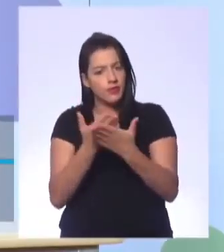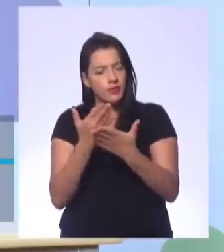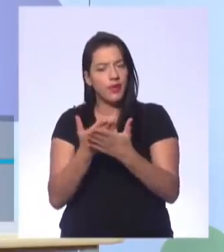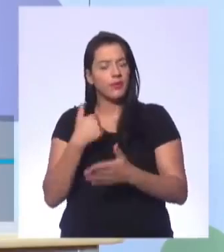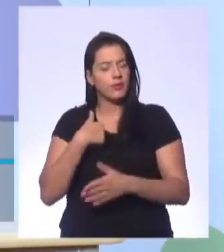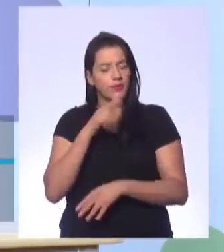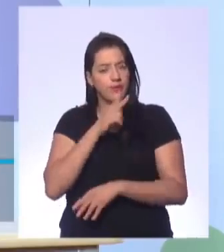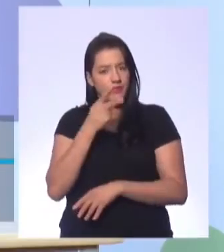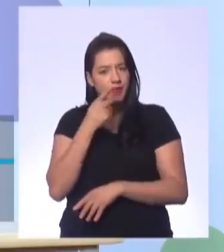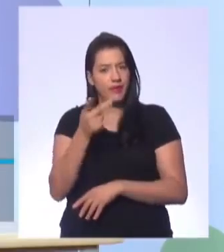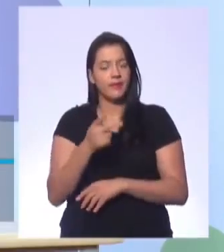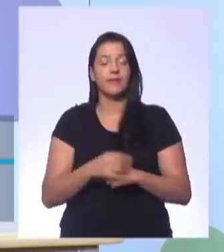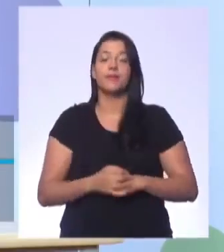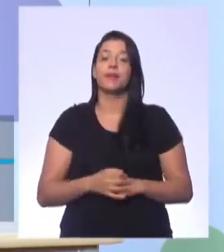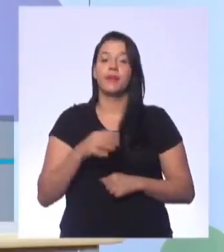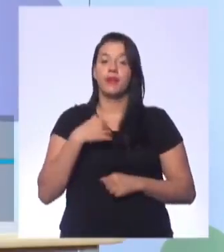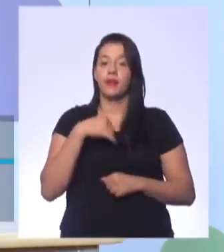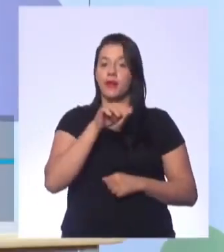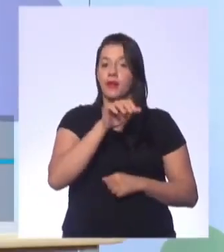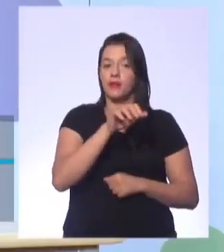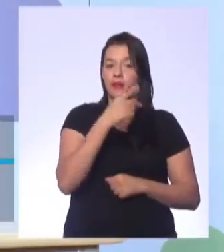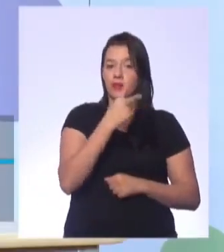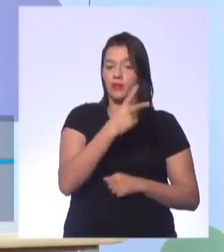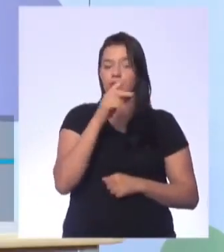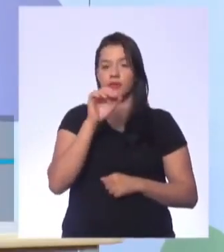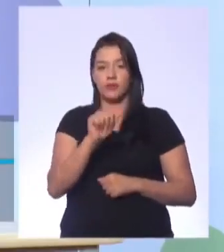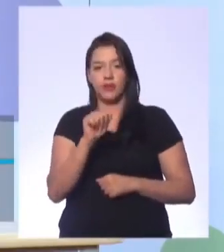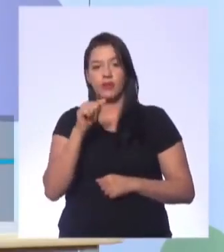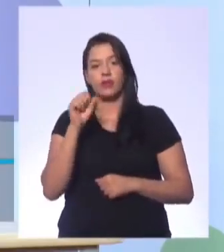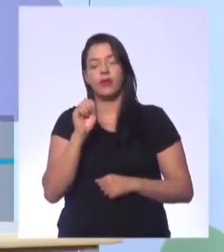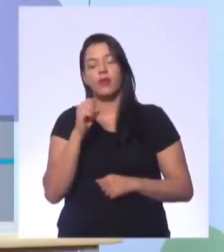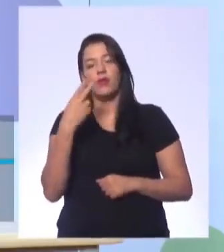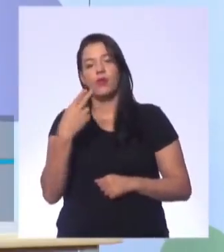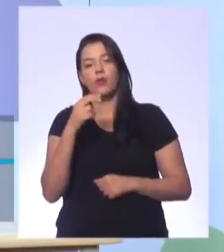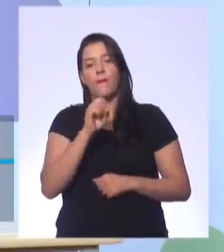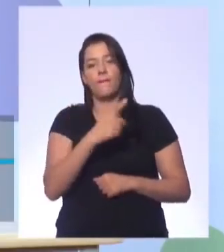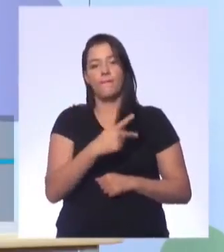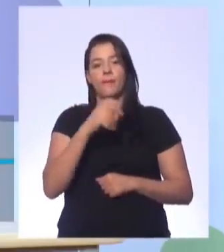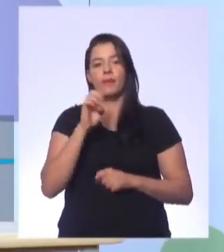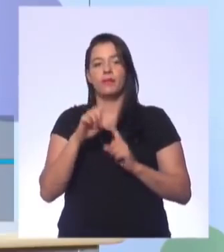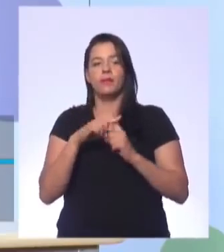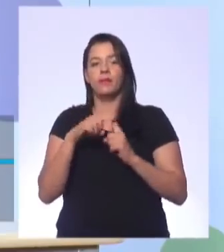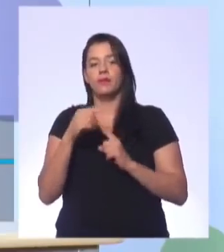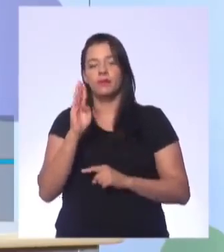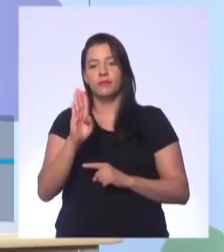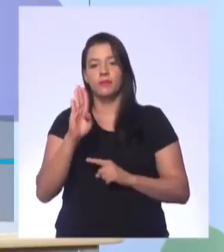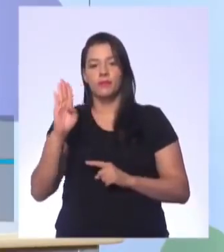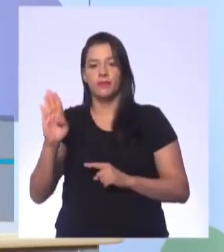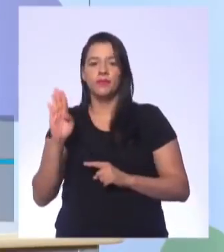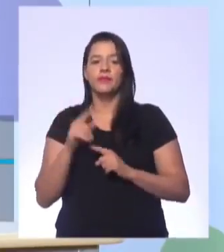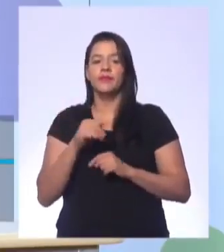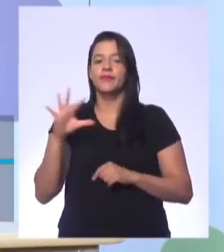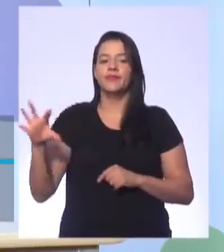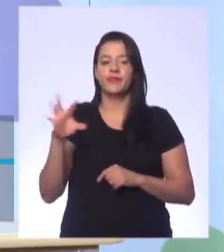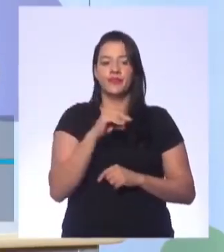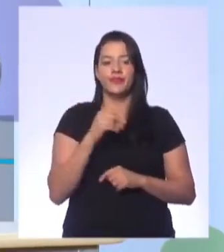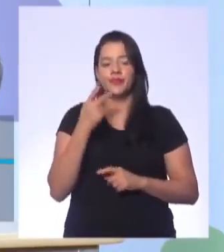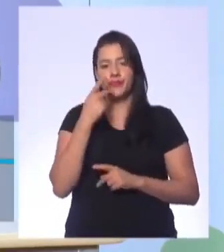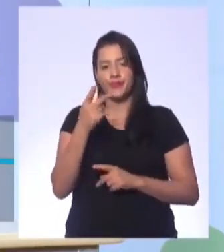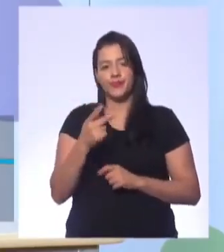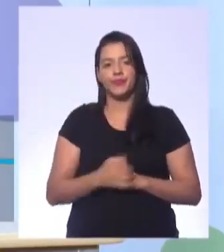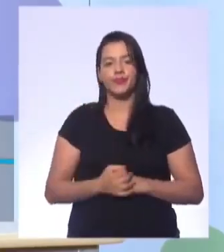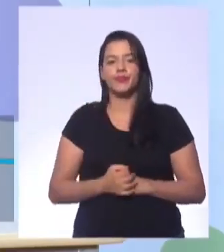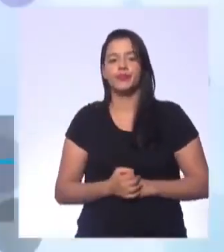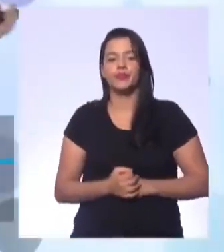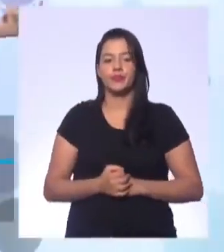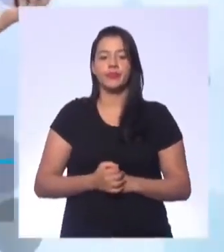créditos perímetro 2 A + 2B ou p = a + a + b mas b e todos vão por isso caminho aí Jonas